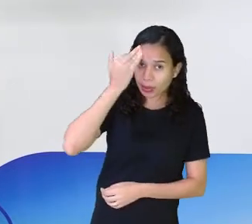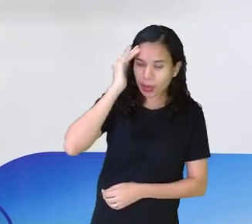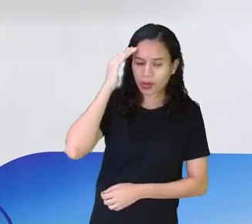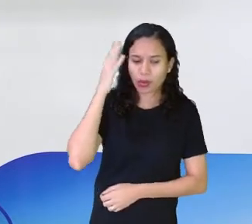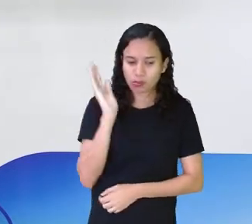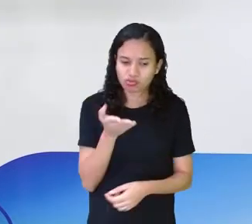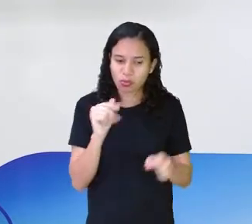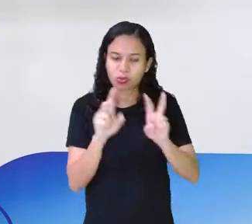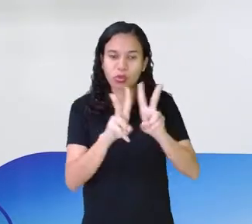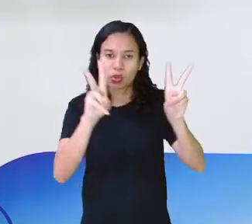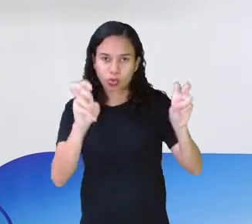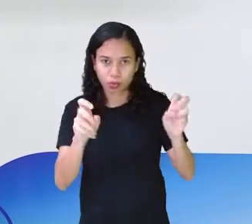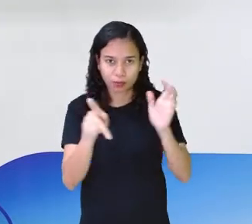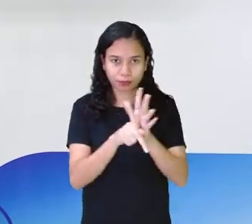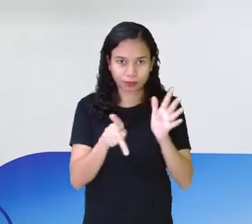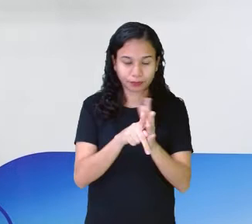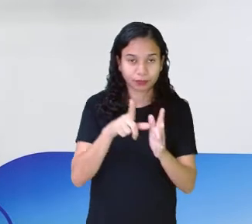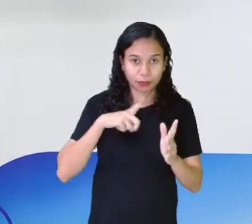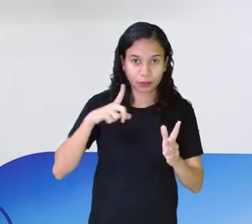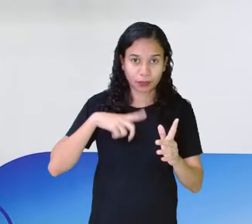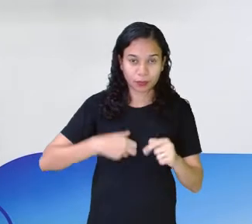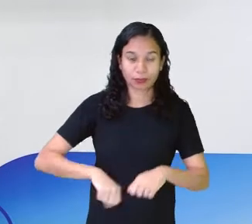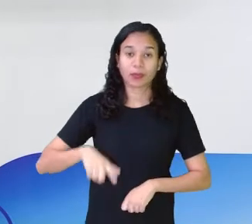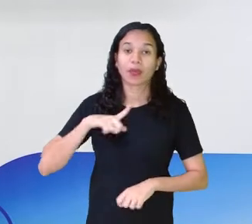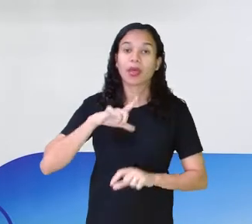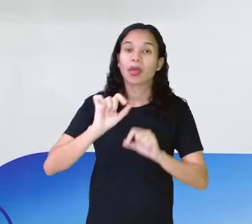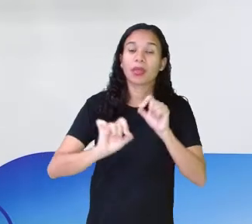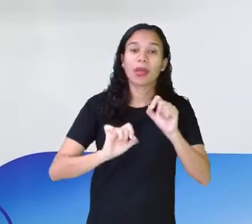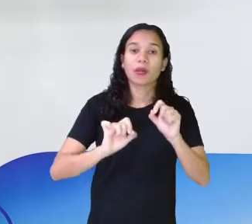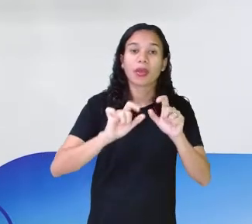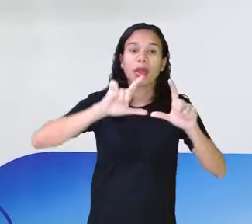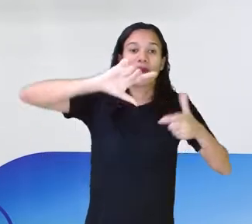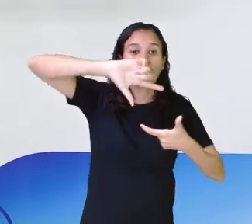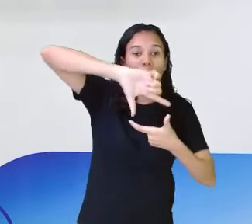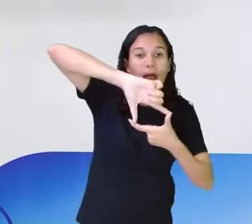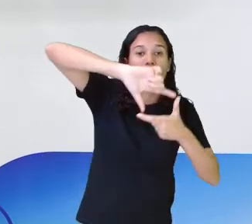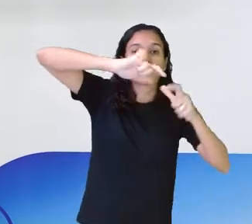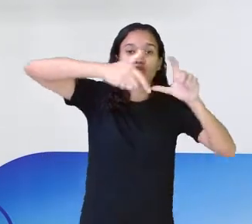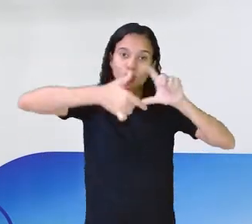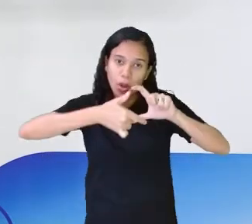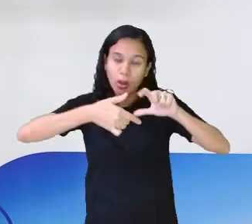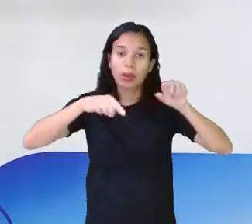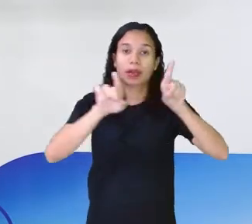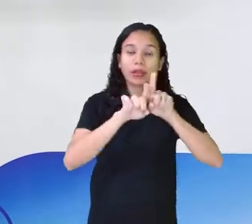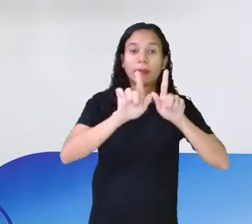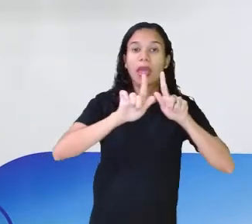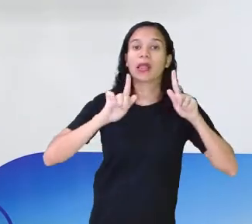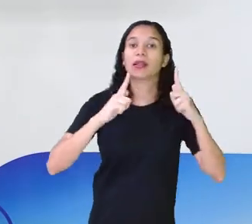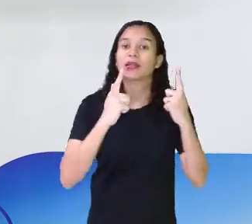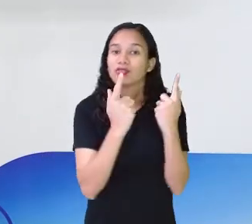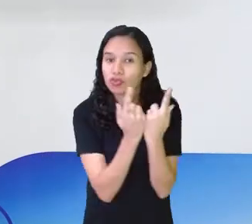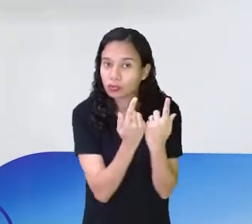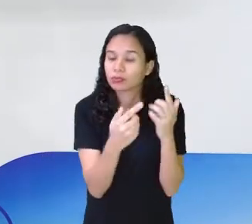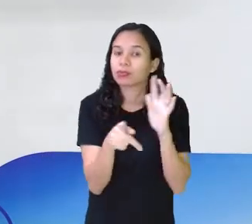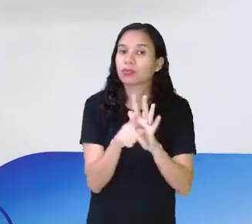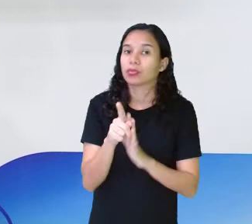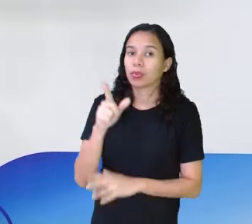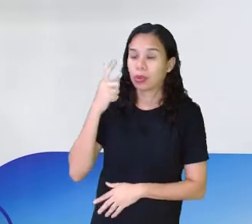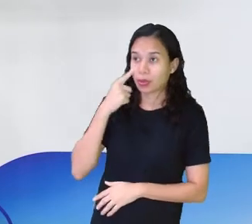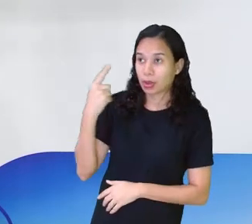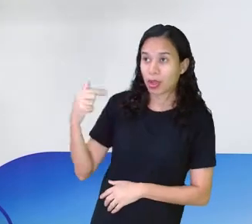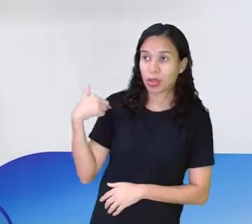já sobre figuras planas e figuras espaciais, né? Nas figuras planas, a gente